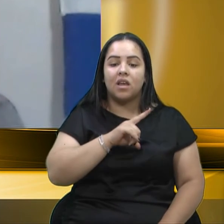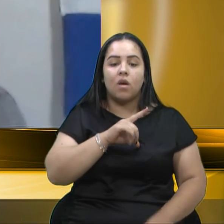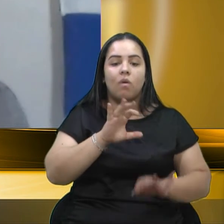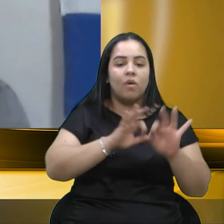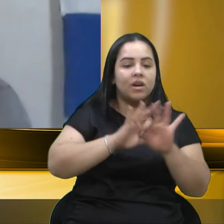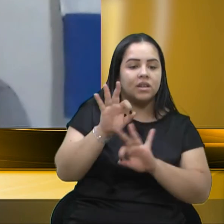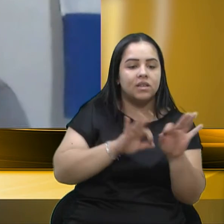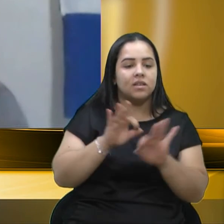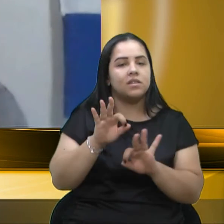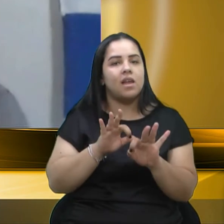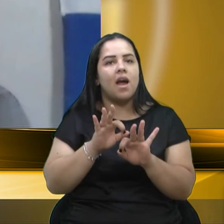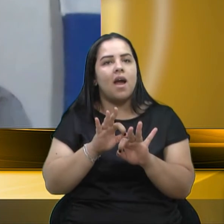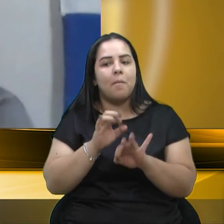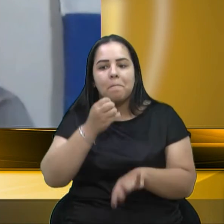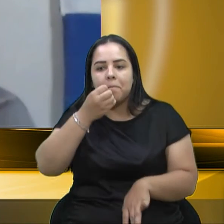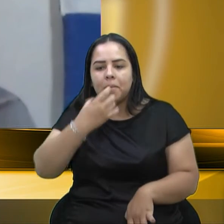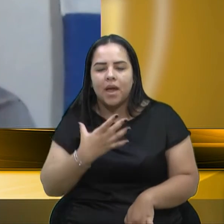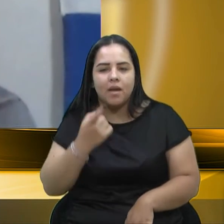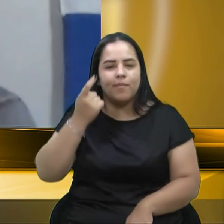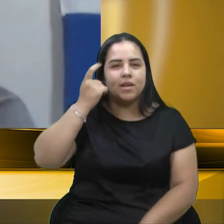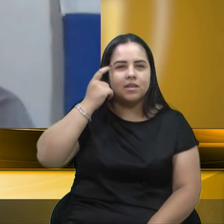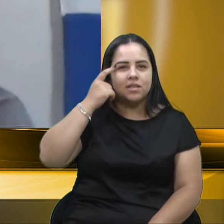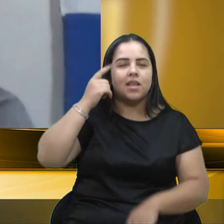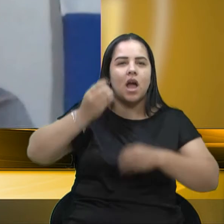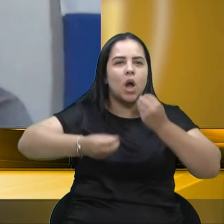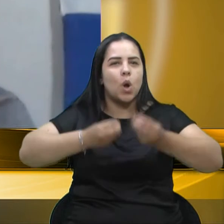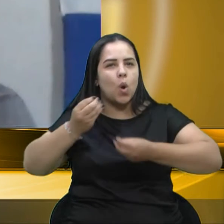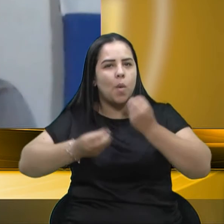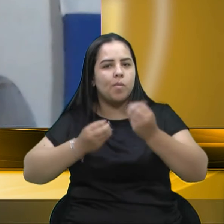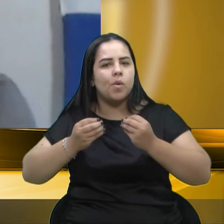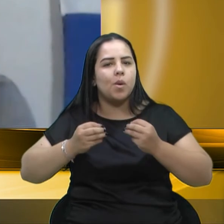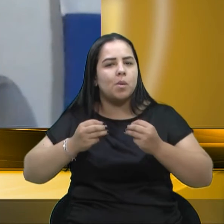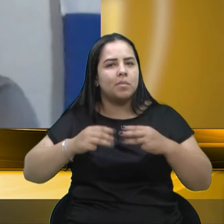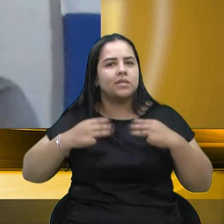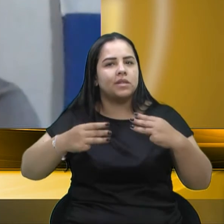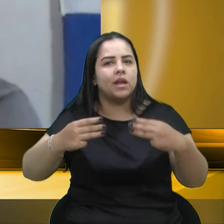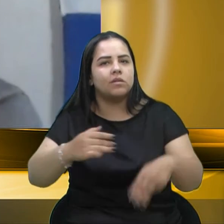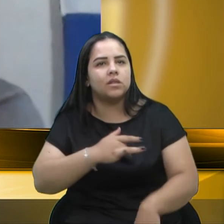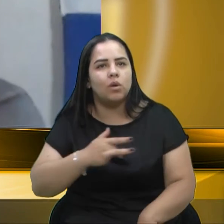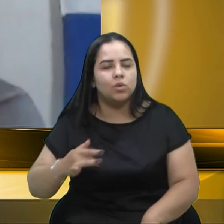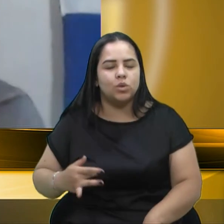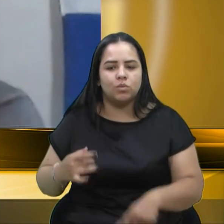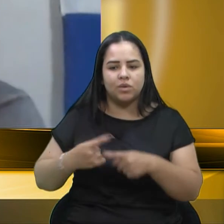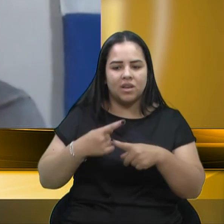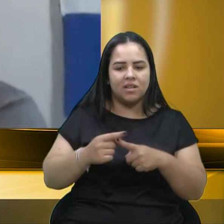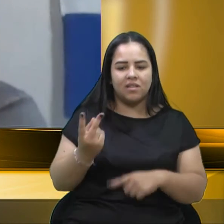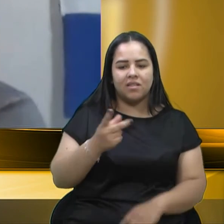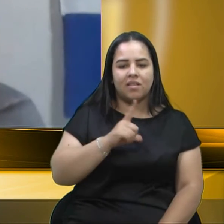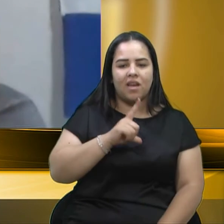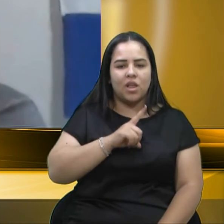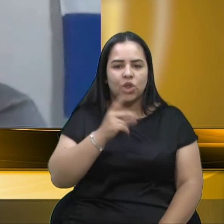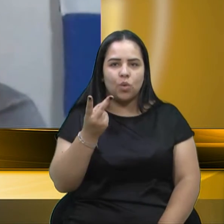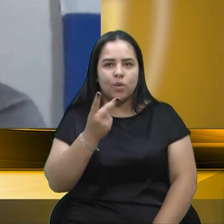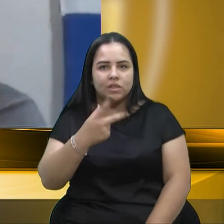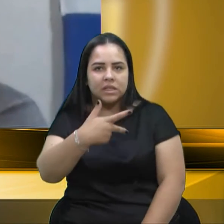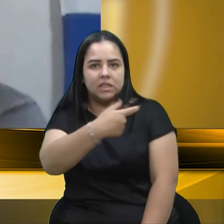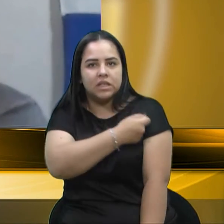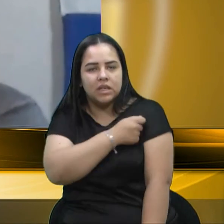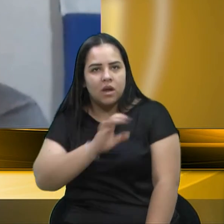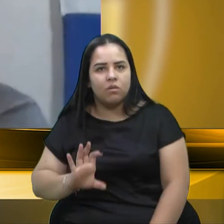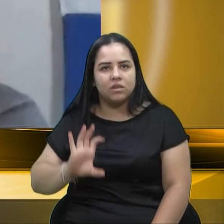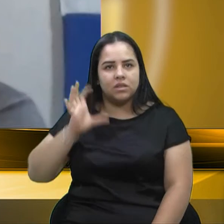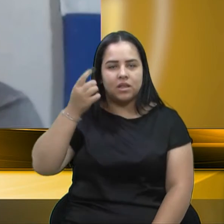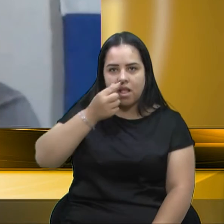municípios, né? Muito bem pensado, inclusive, pelo Ministério da Saúde. E mais do que isso, ontem, essa semana agora,